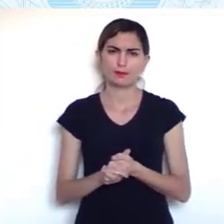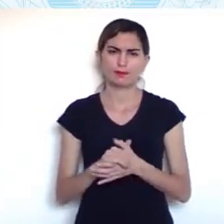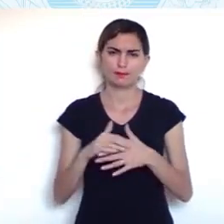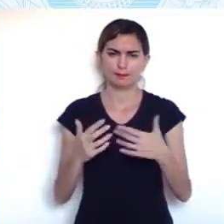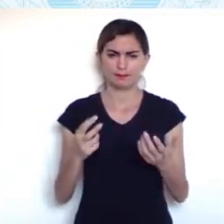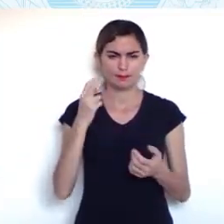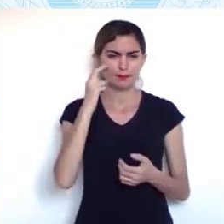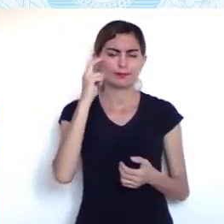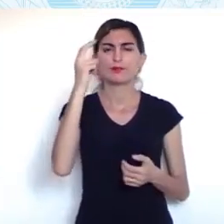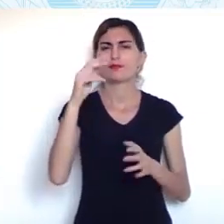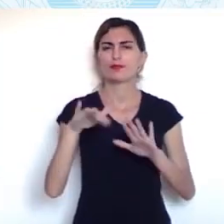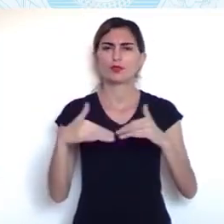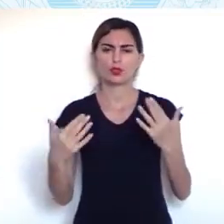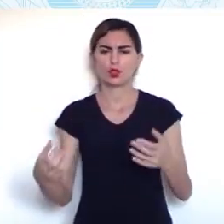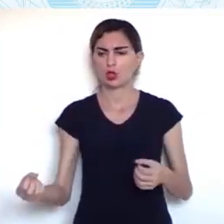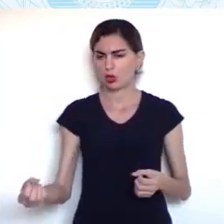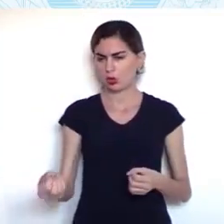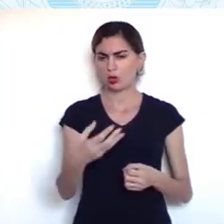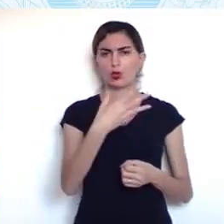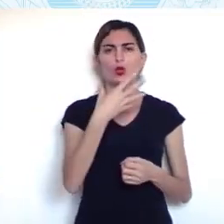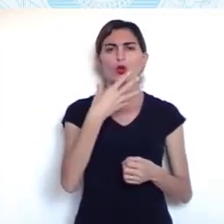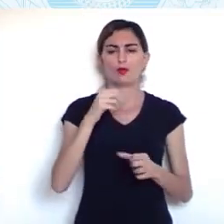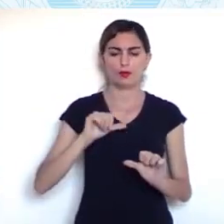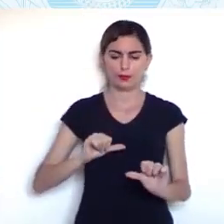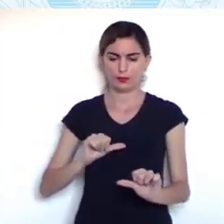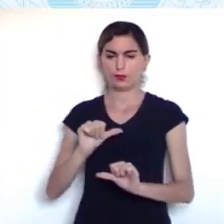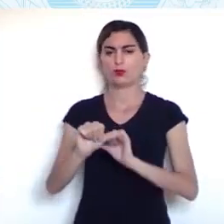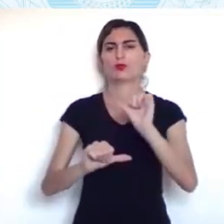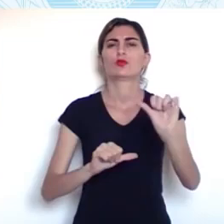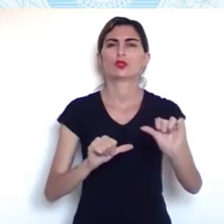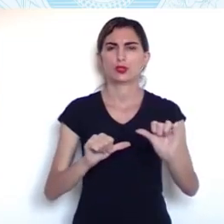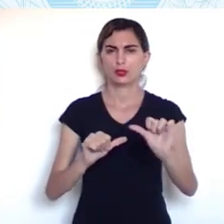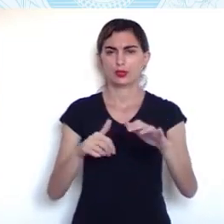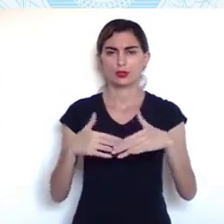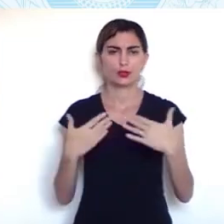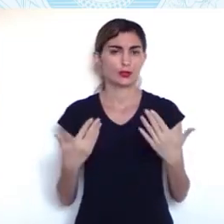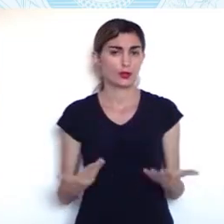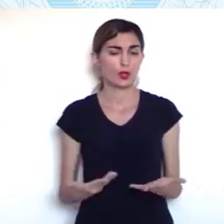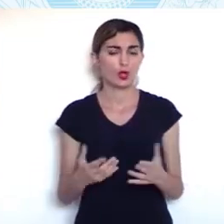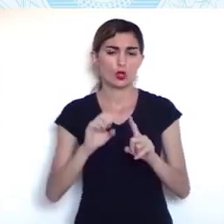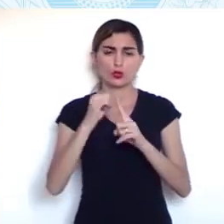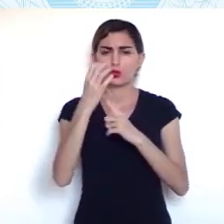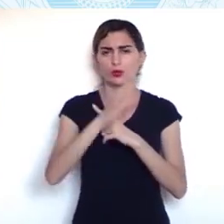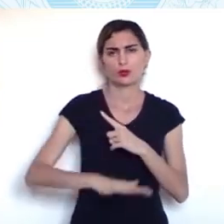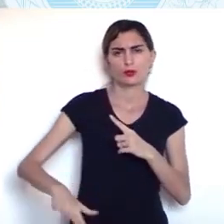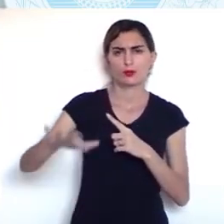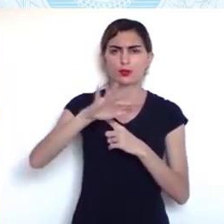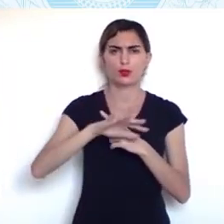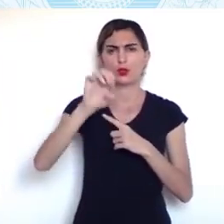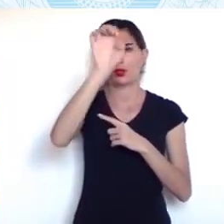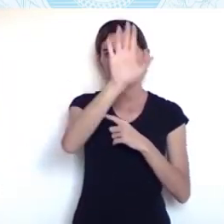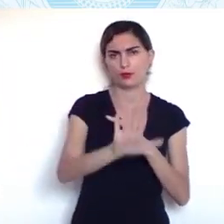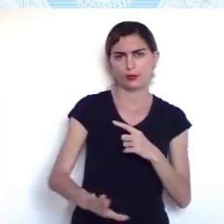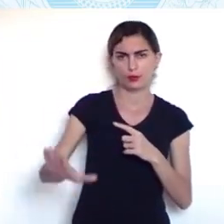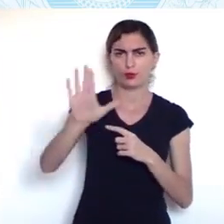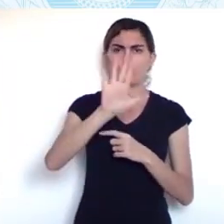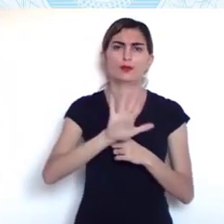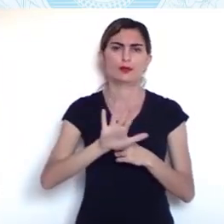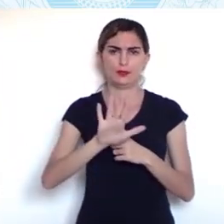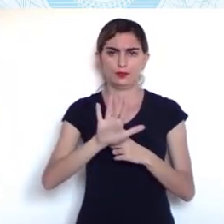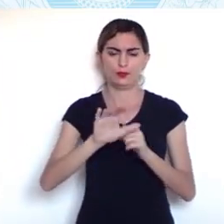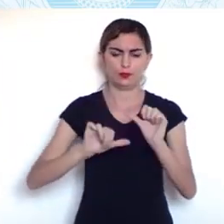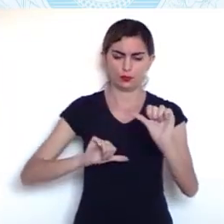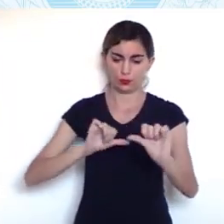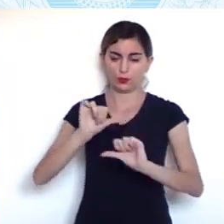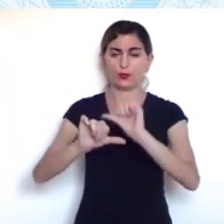europeia, não é isso? Então, a nova mudança, ou seja, a sociedade